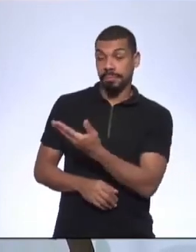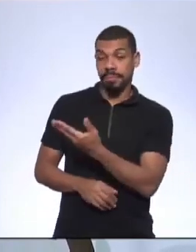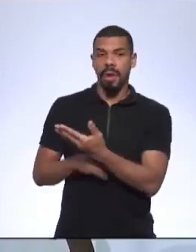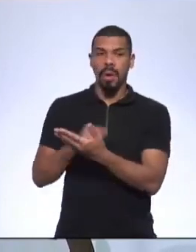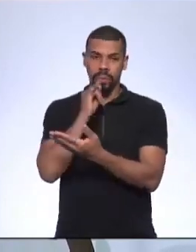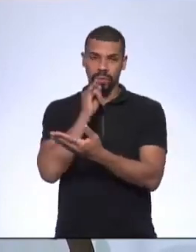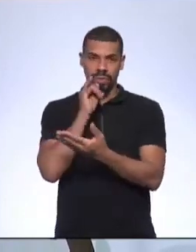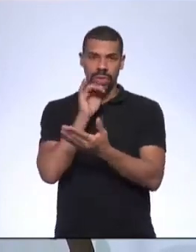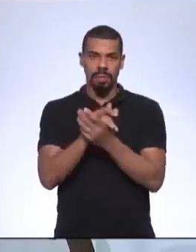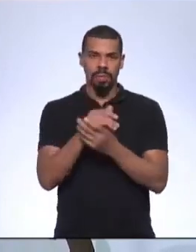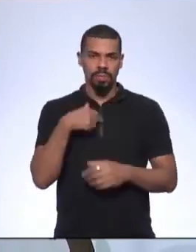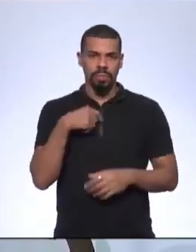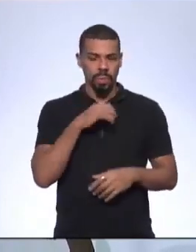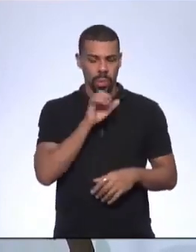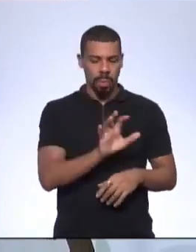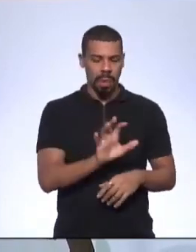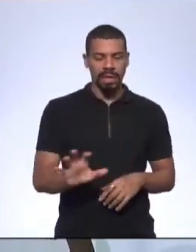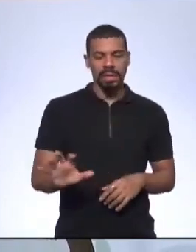exemplo, você está aqui numa região,